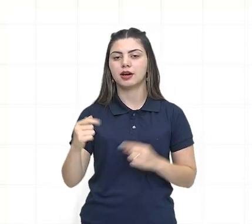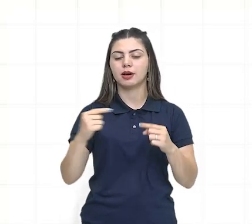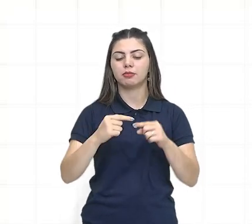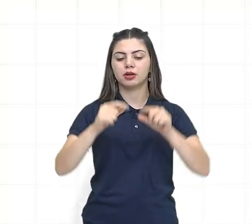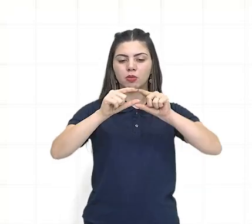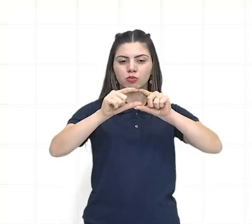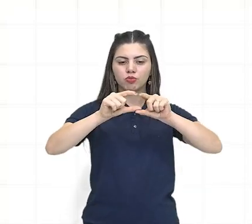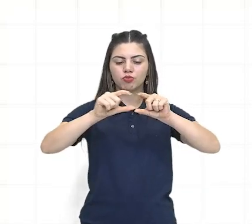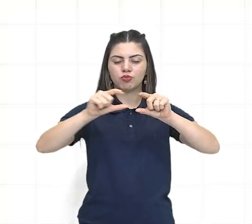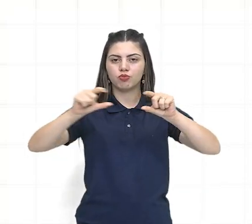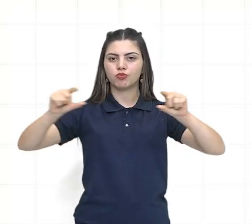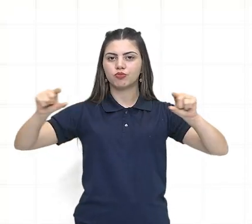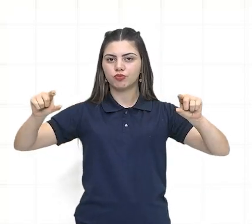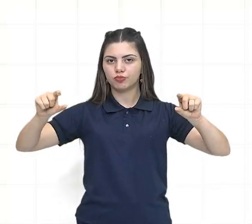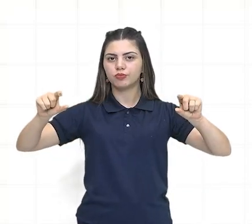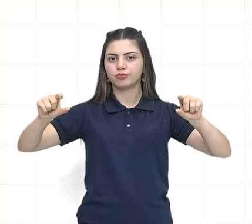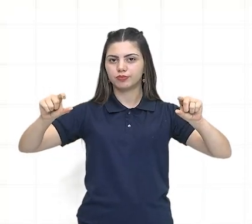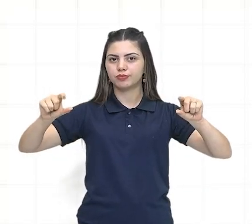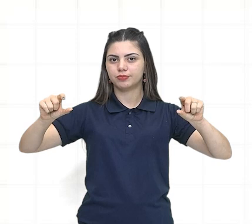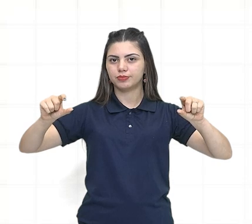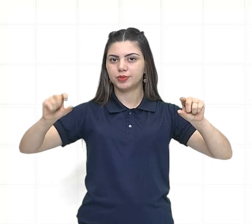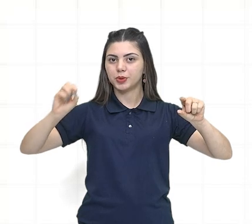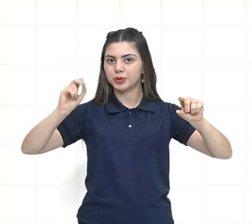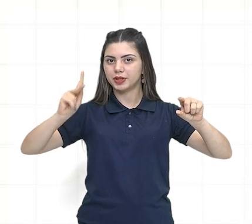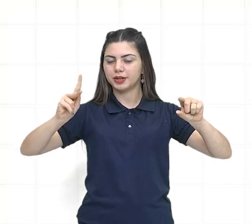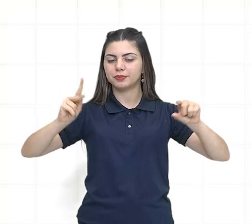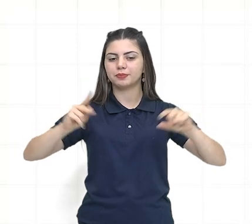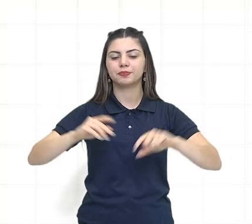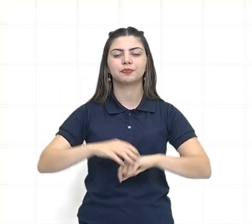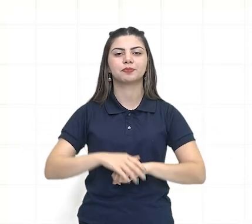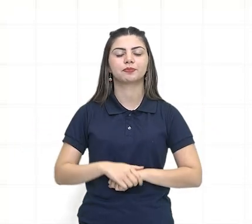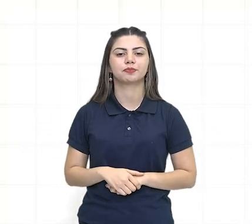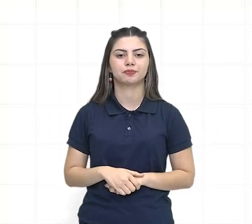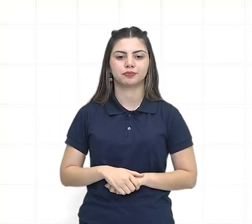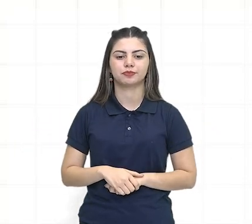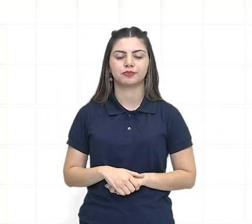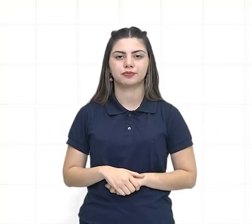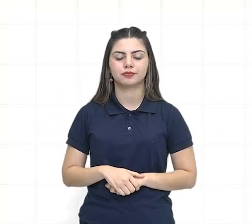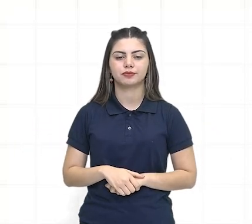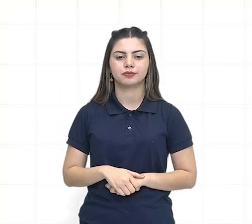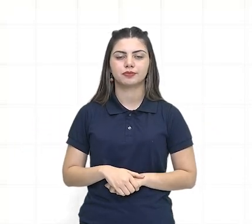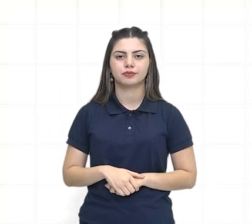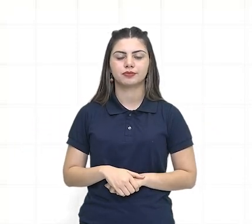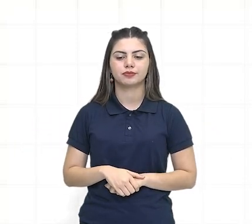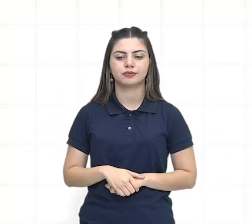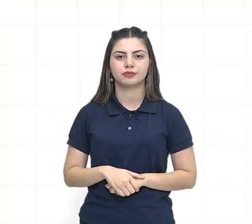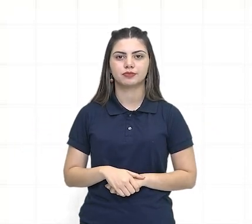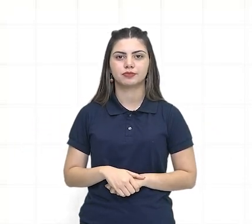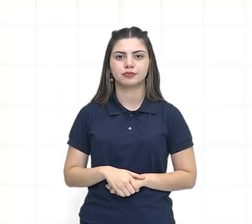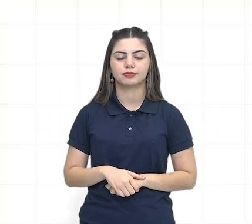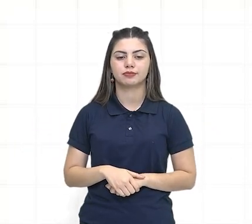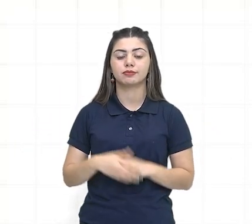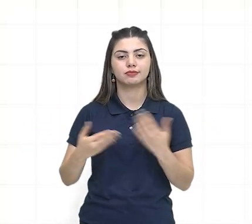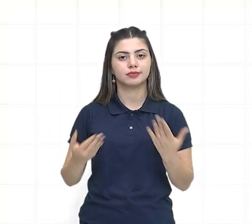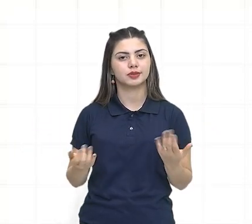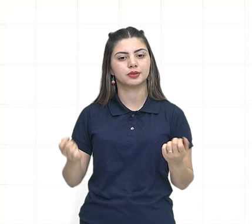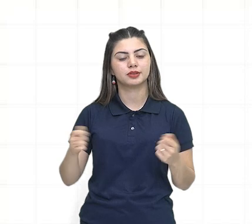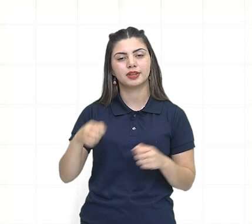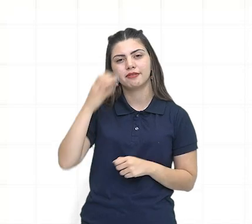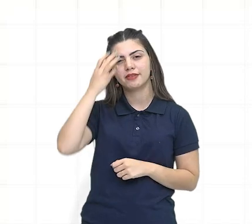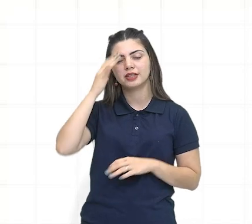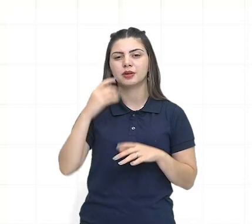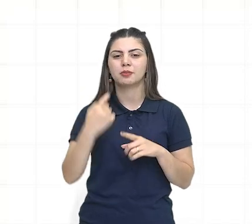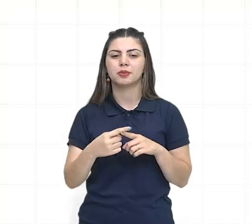o posicionamento ele é horizontal, deitado, beleza? Então, para facilitar aqui, às